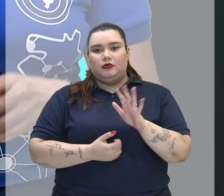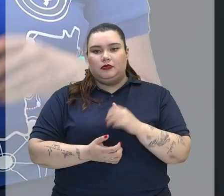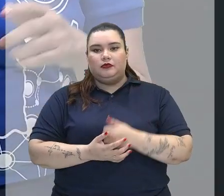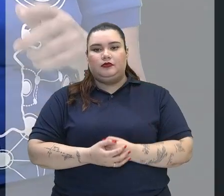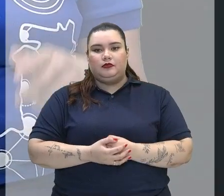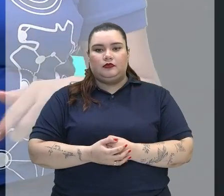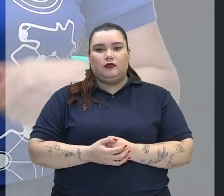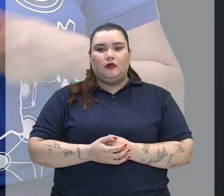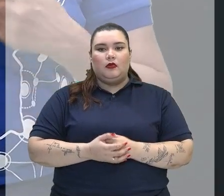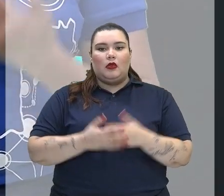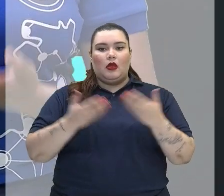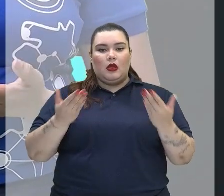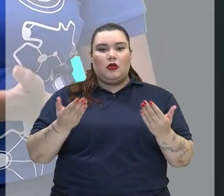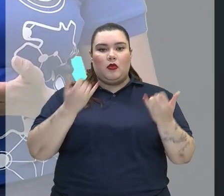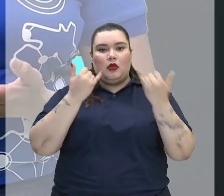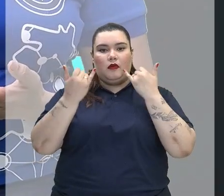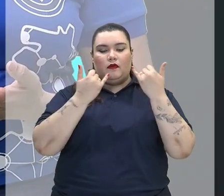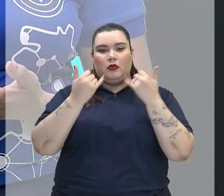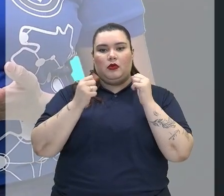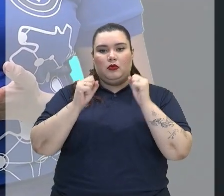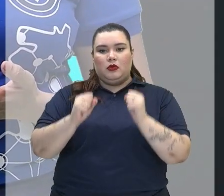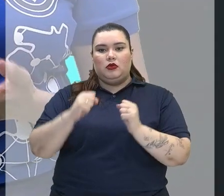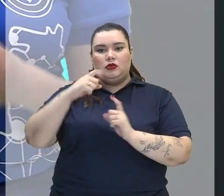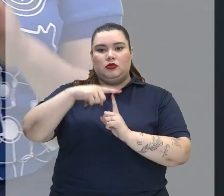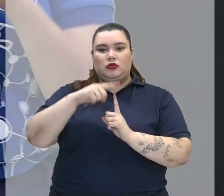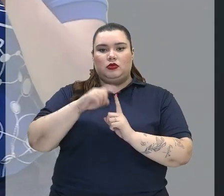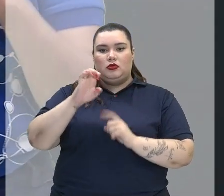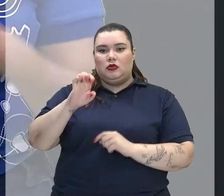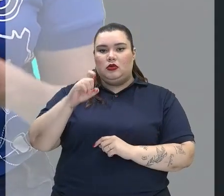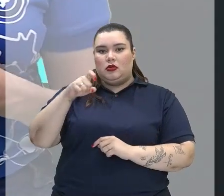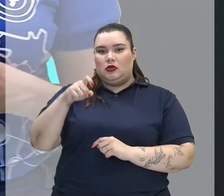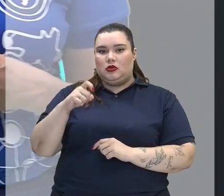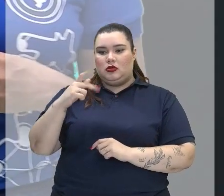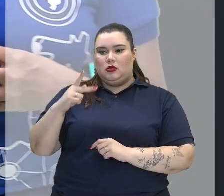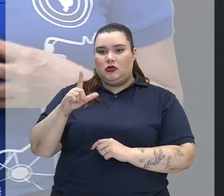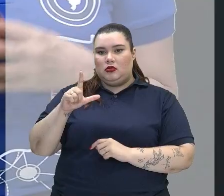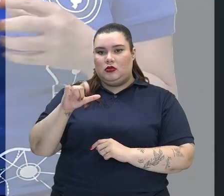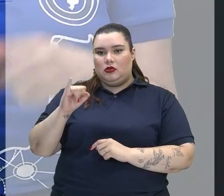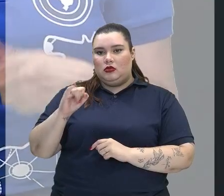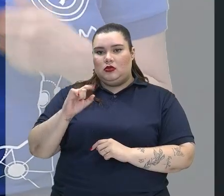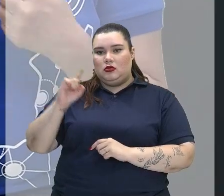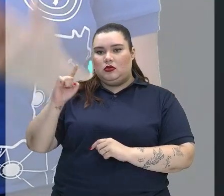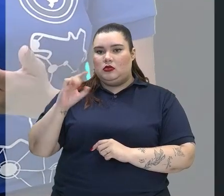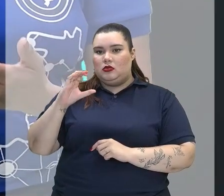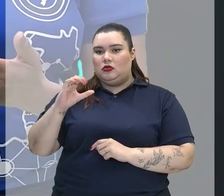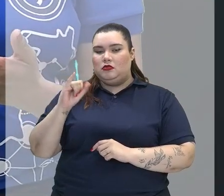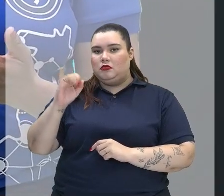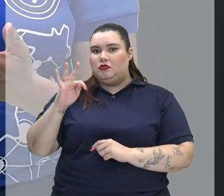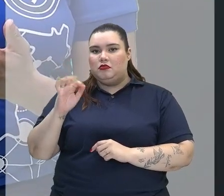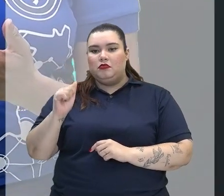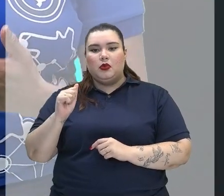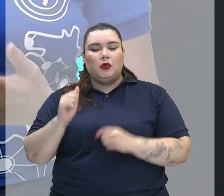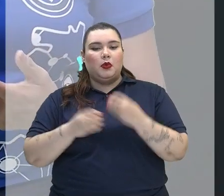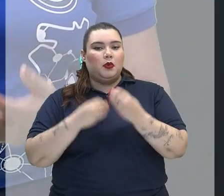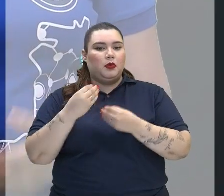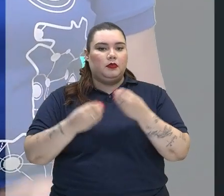podem ser explícita, né? Quando que esta informação é